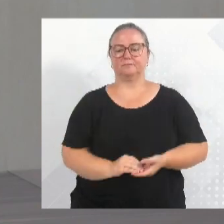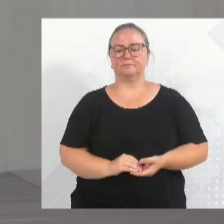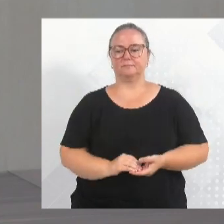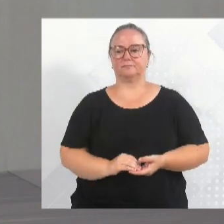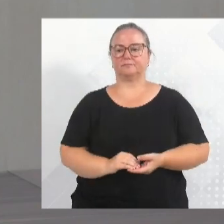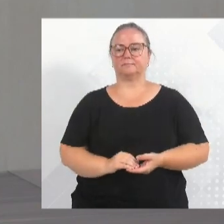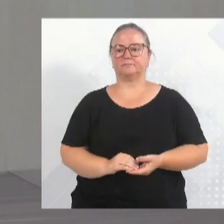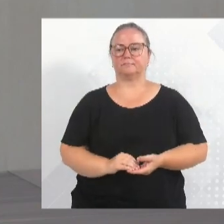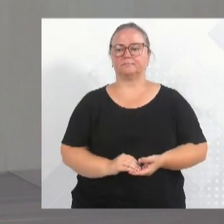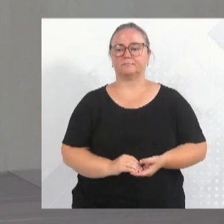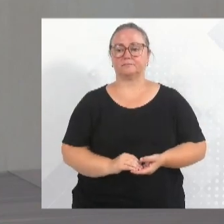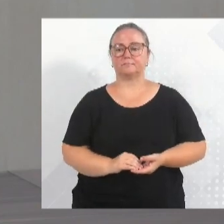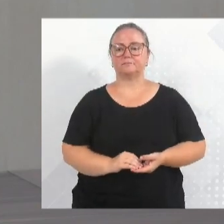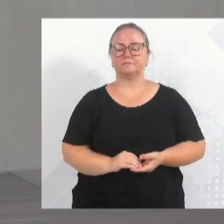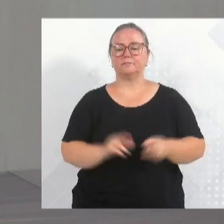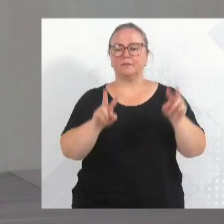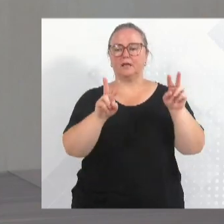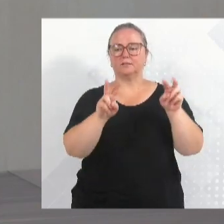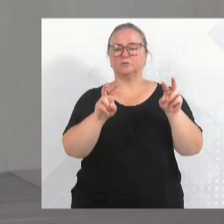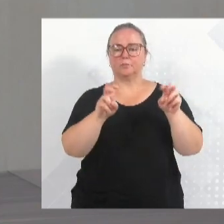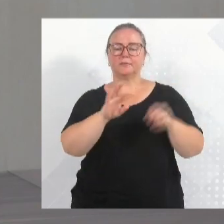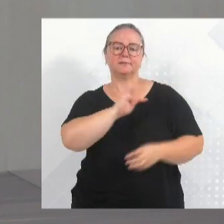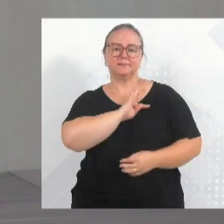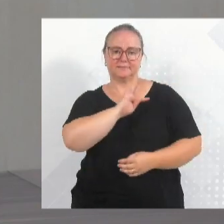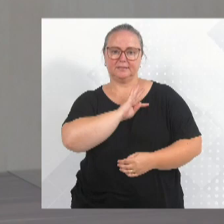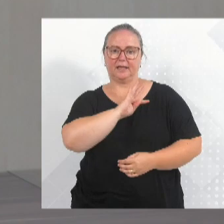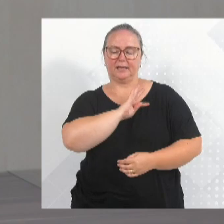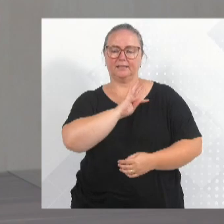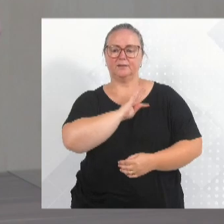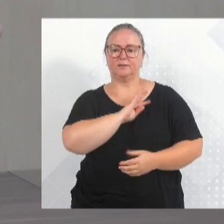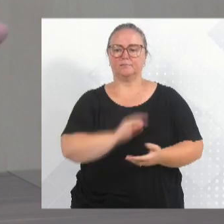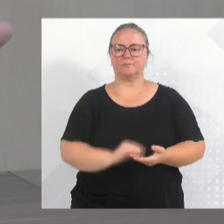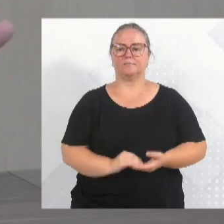mencionar. A questão do caráter técnico,